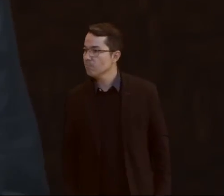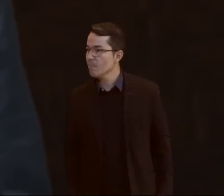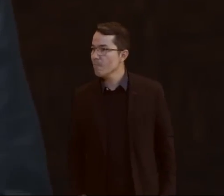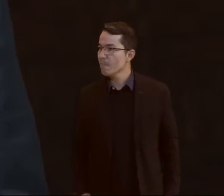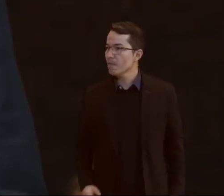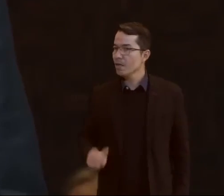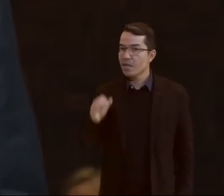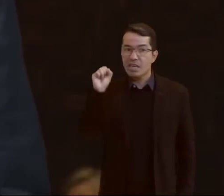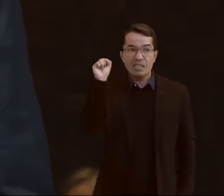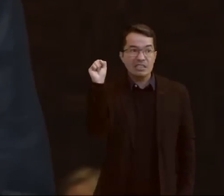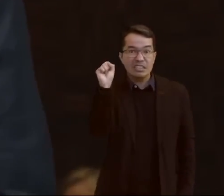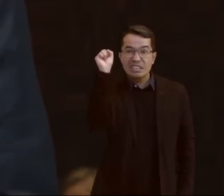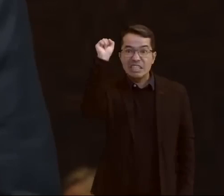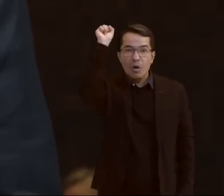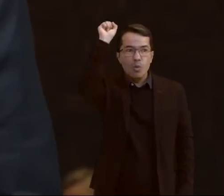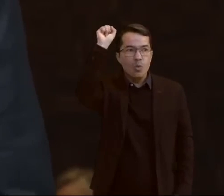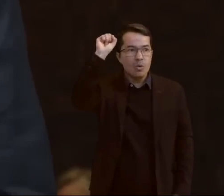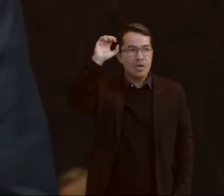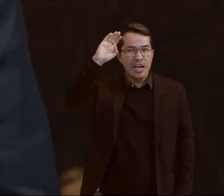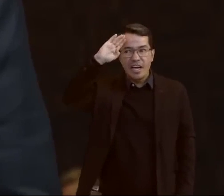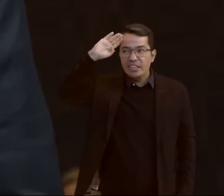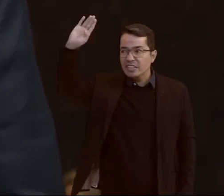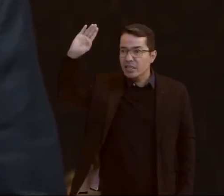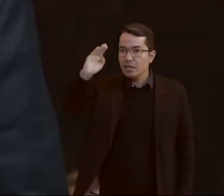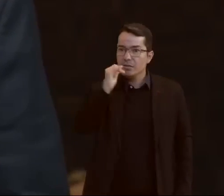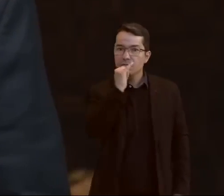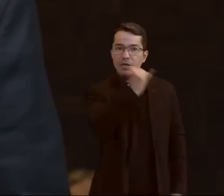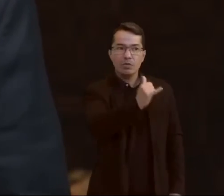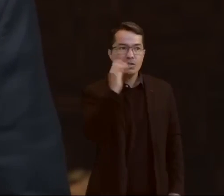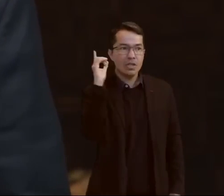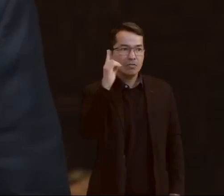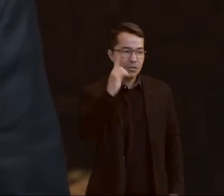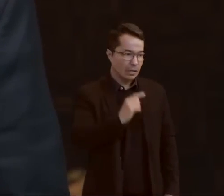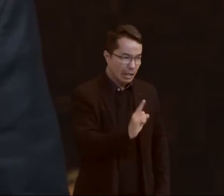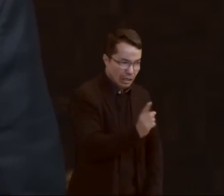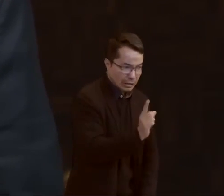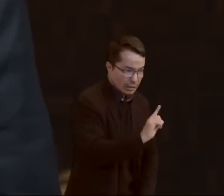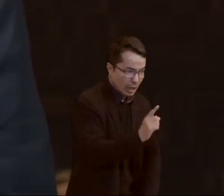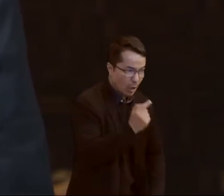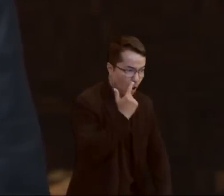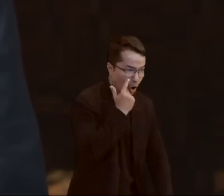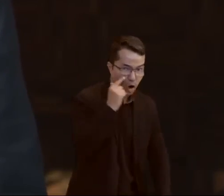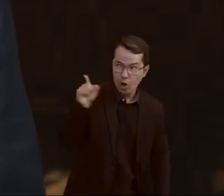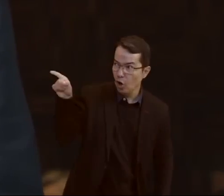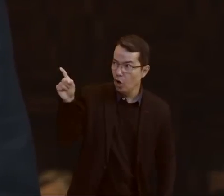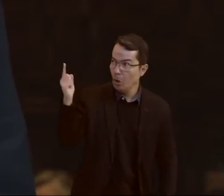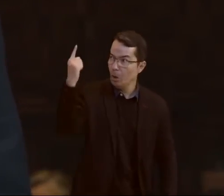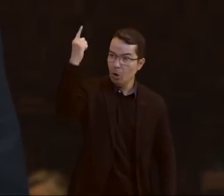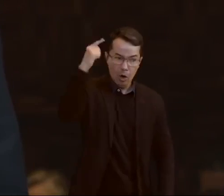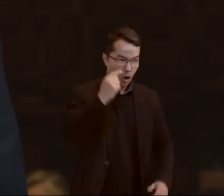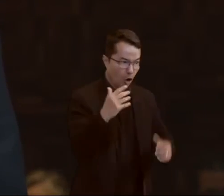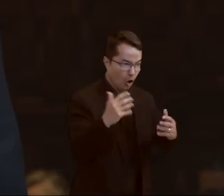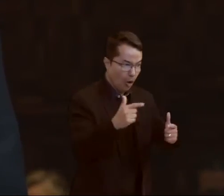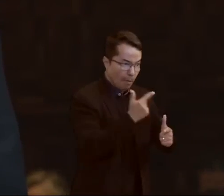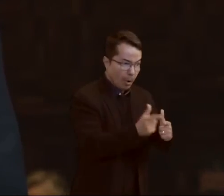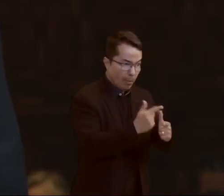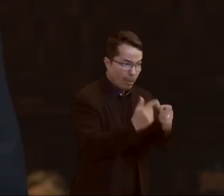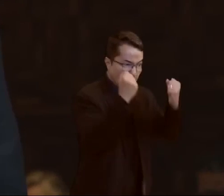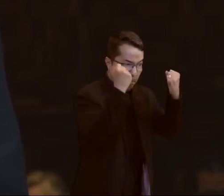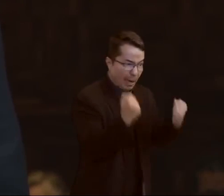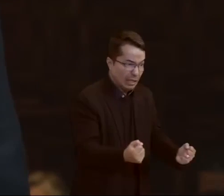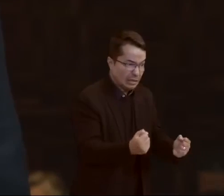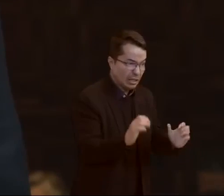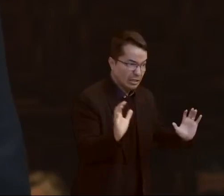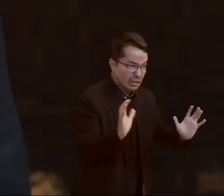para enfrentar esse homem. Mas ele olhou para o alto e disse: Senhor, eu creio na tua palavra, eu creio no